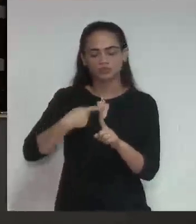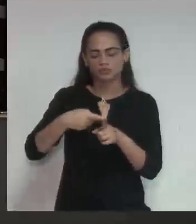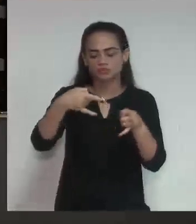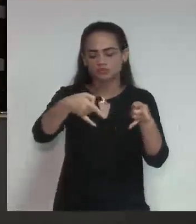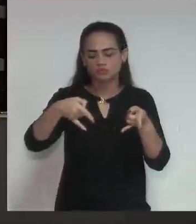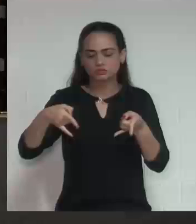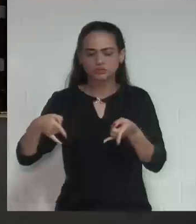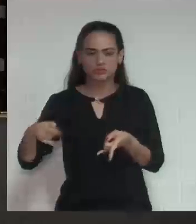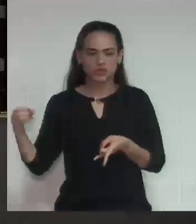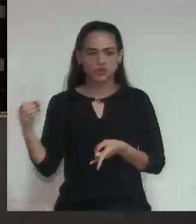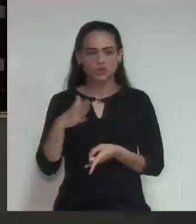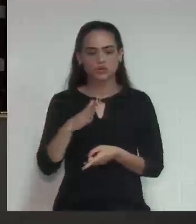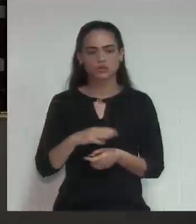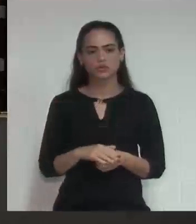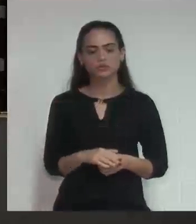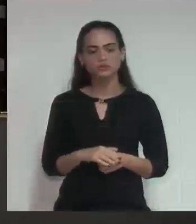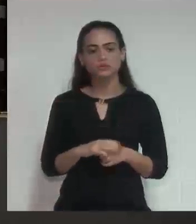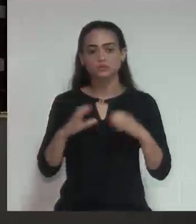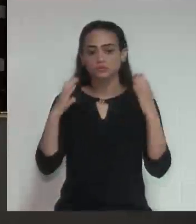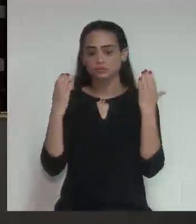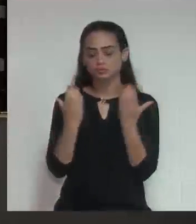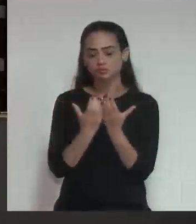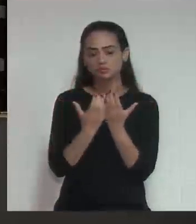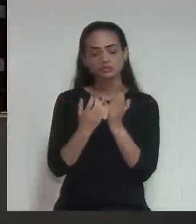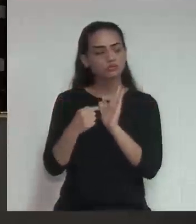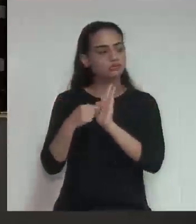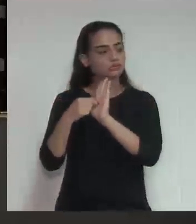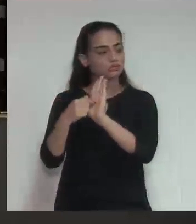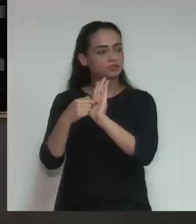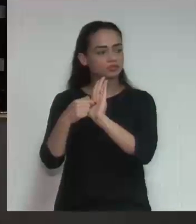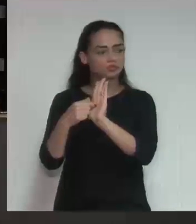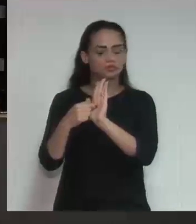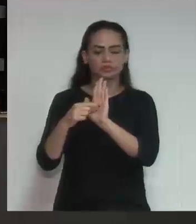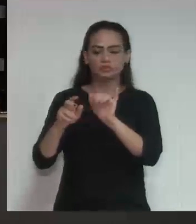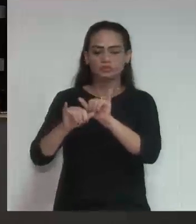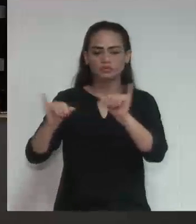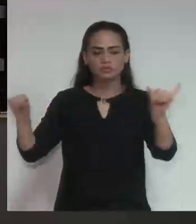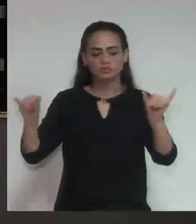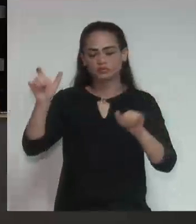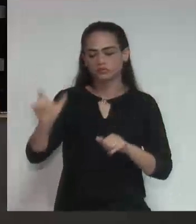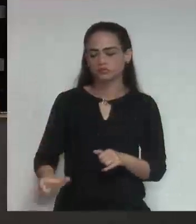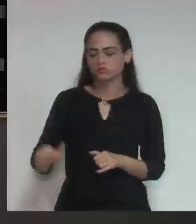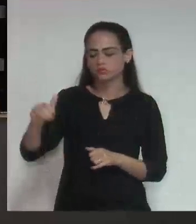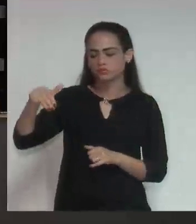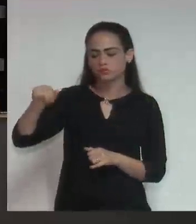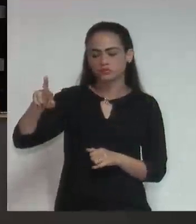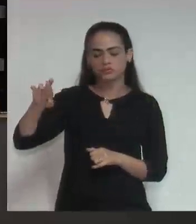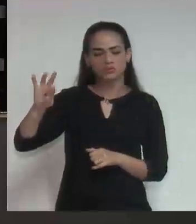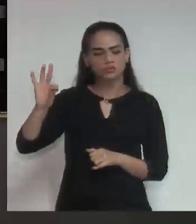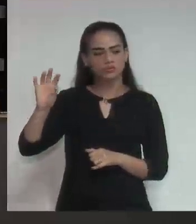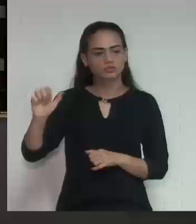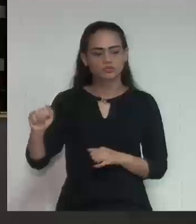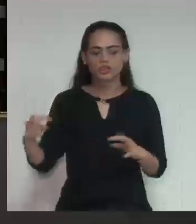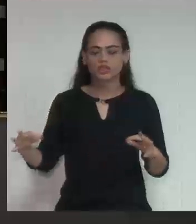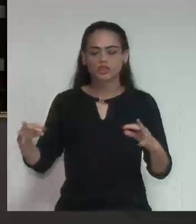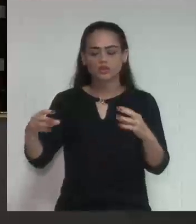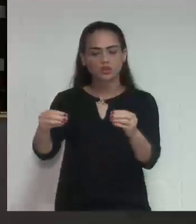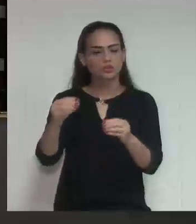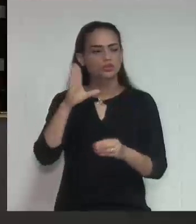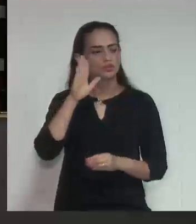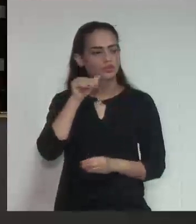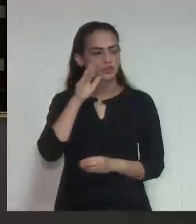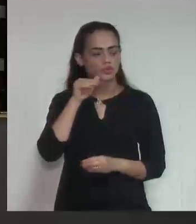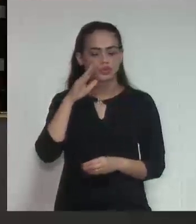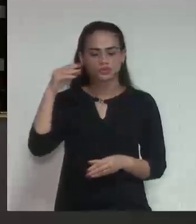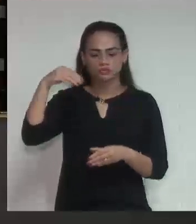UTI. E que do deliberado dessa Casa de Lei seja dado conhecimento à provedora Marteriza, extensivo ao corpo clínico e técnico e a